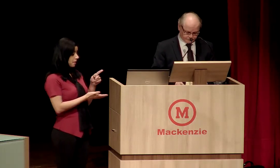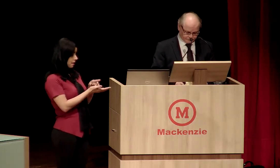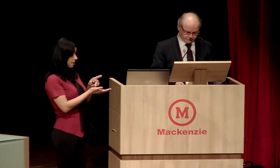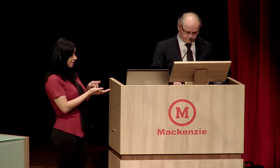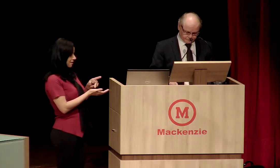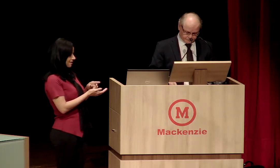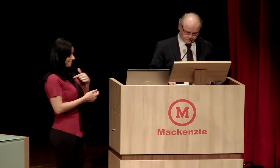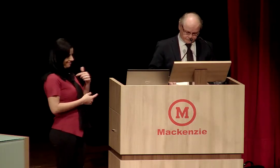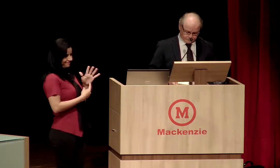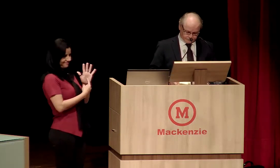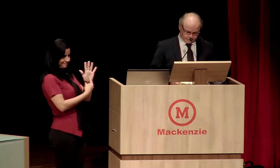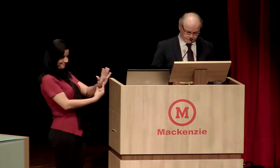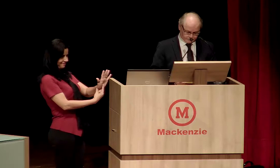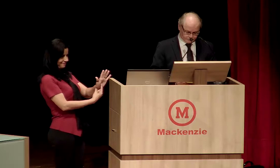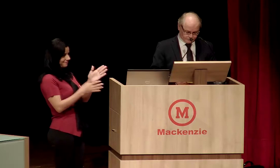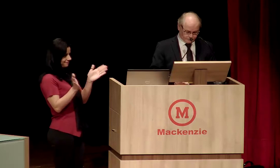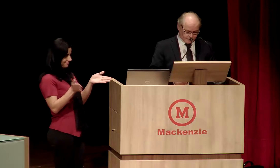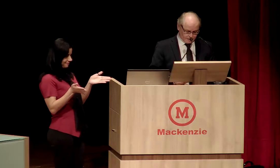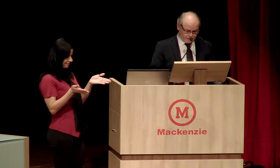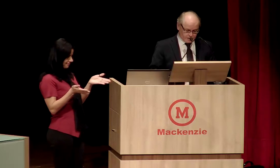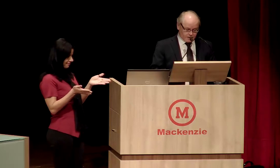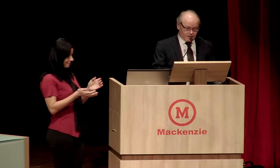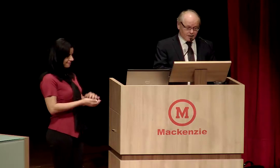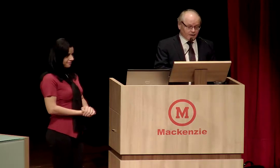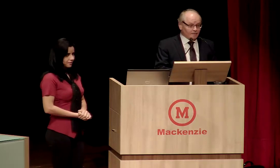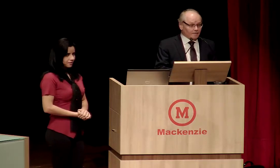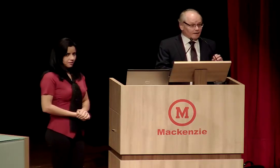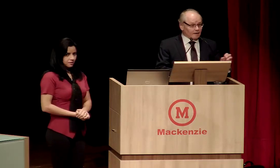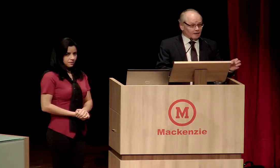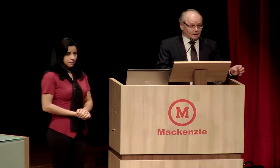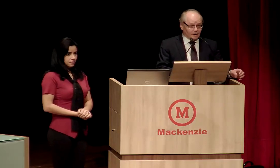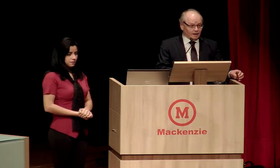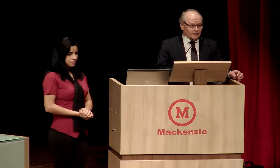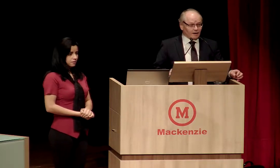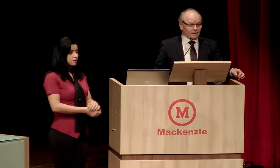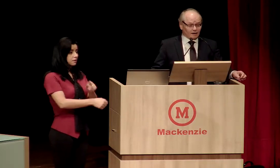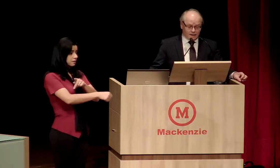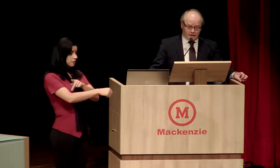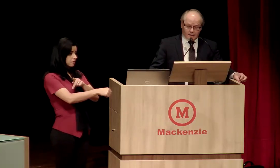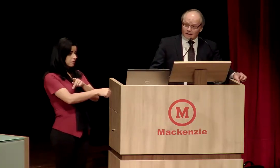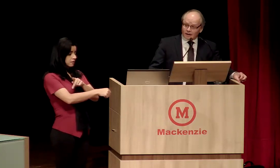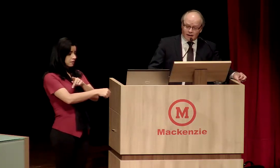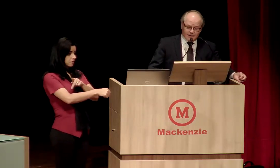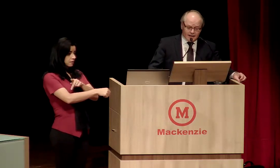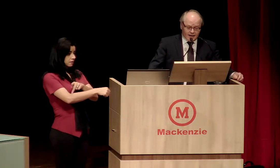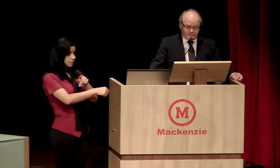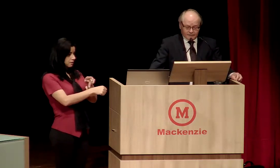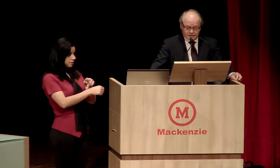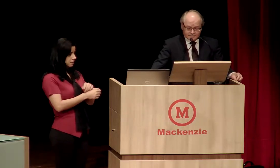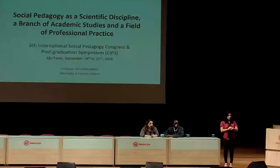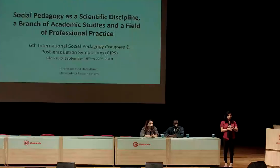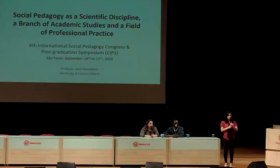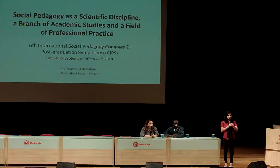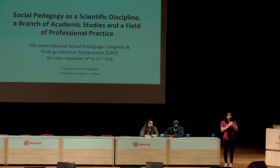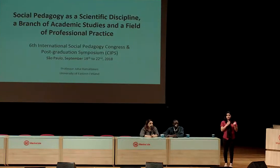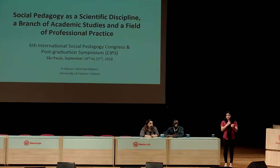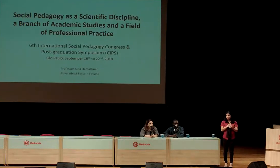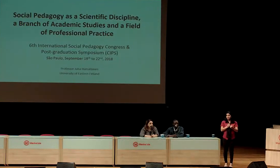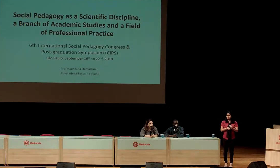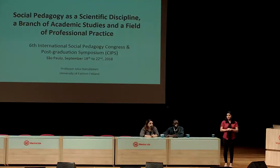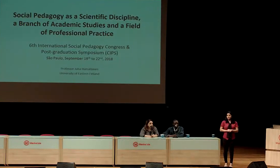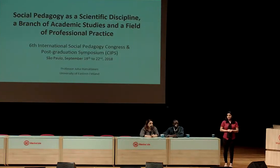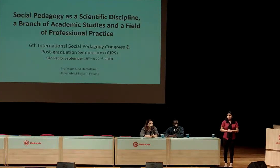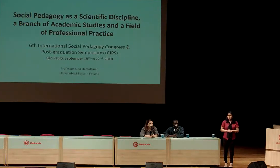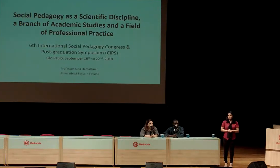na verdade, vai ser a minha apresentação de hoje. Pedagogia social. I have a special